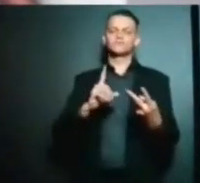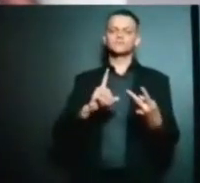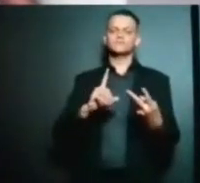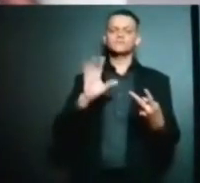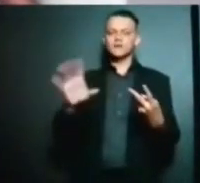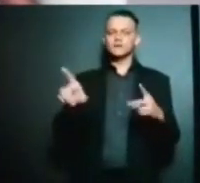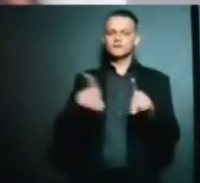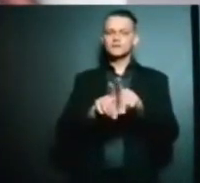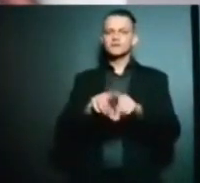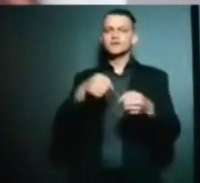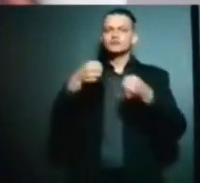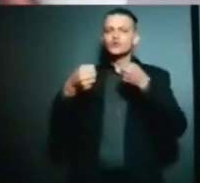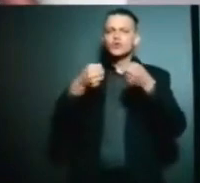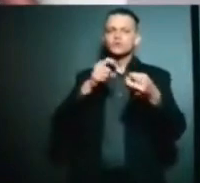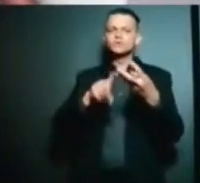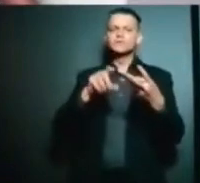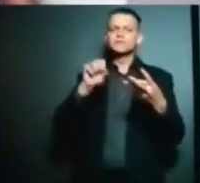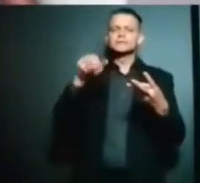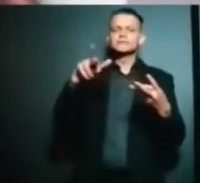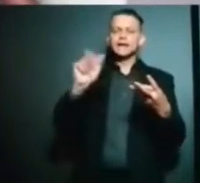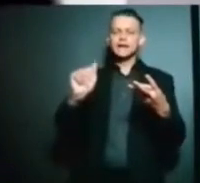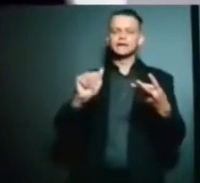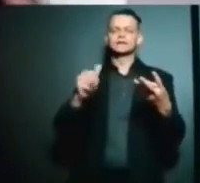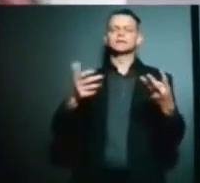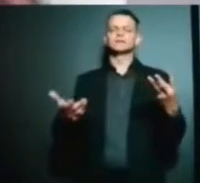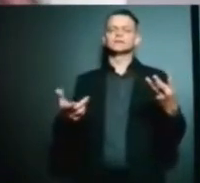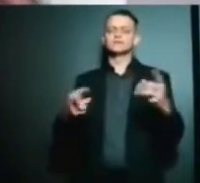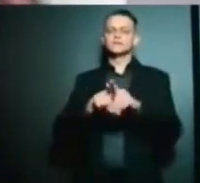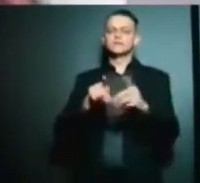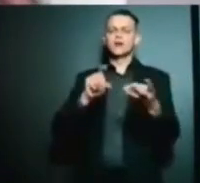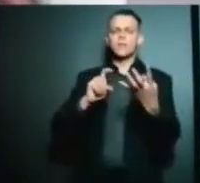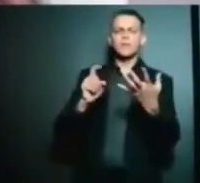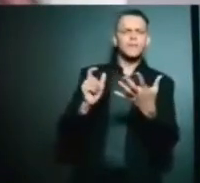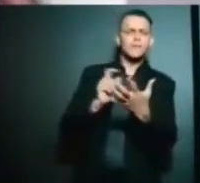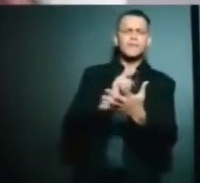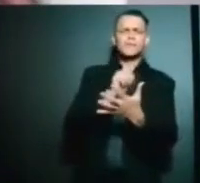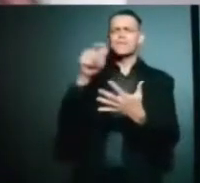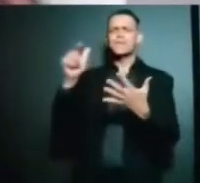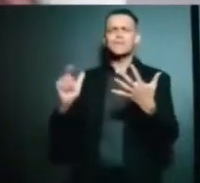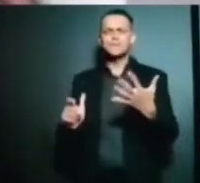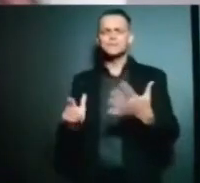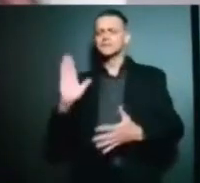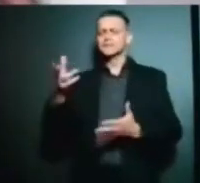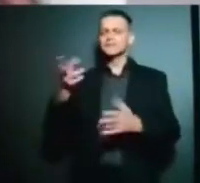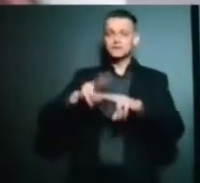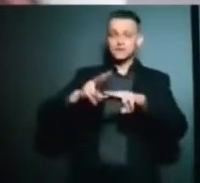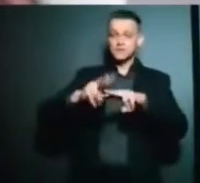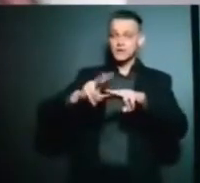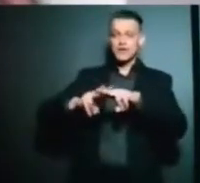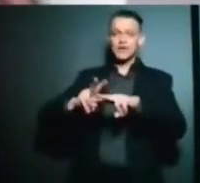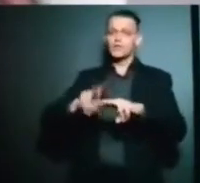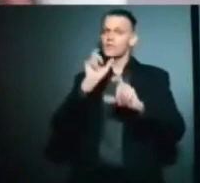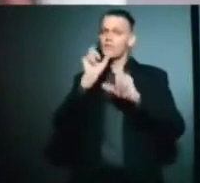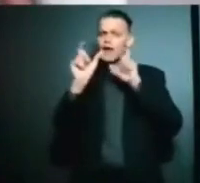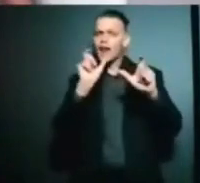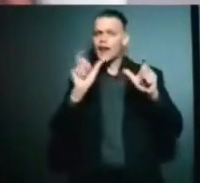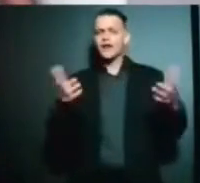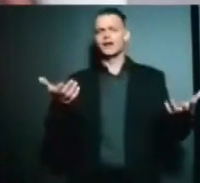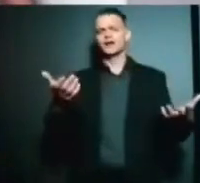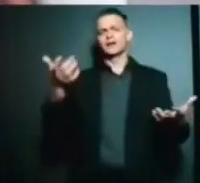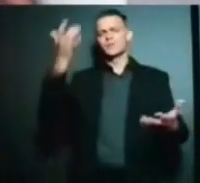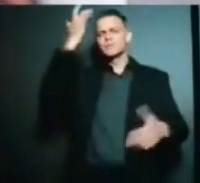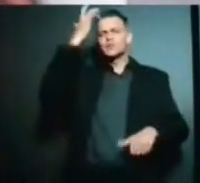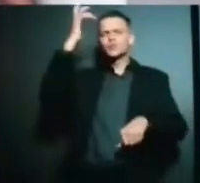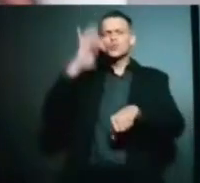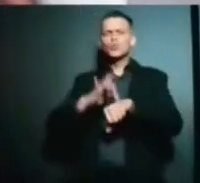como o jornalista Sarah Winter, Oswaldo Eustáquio e tantos brasileiros patriotas que estão sendo presos por palavras. Que absurdo,